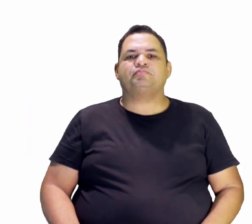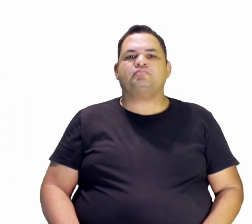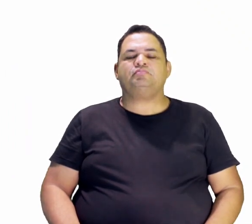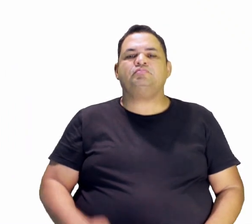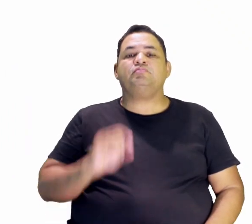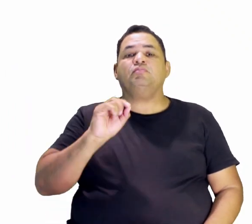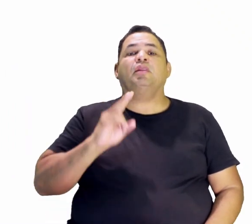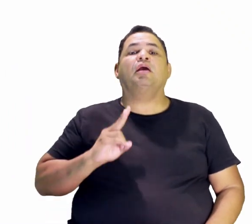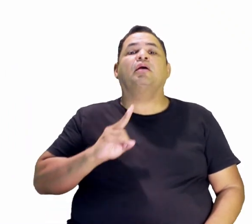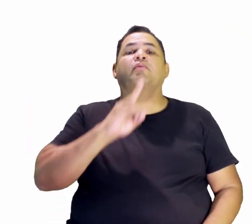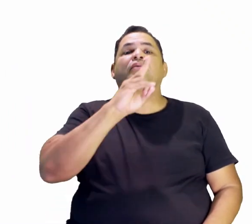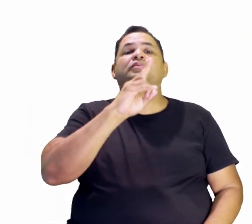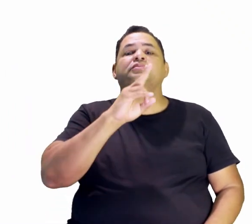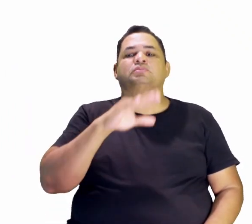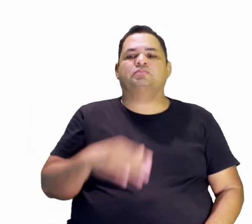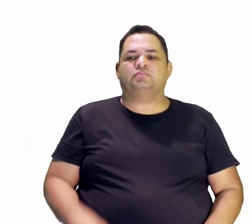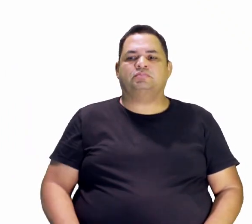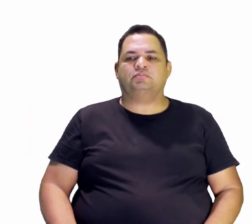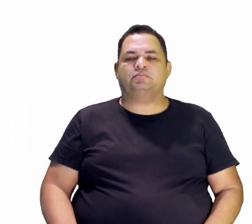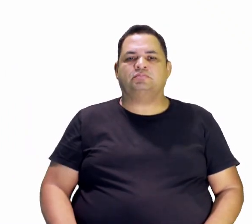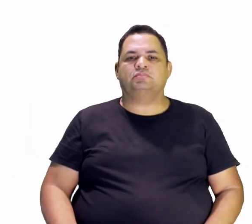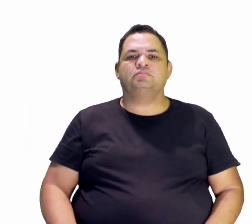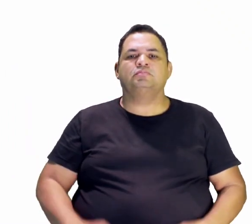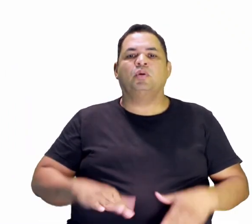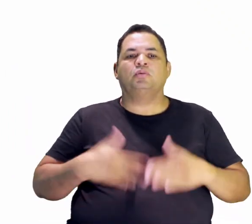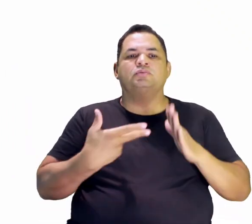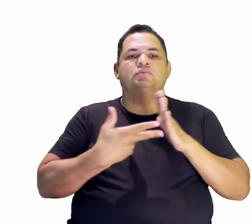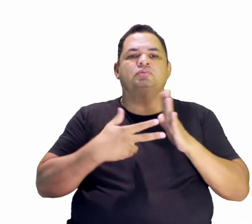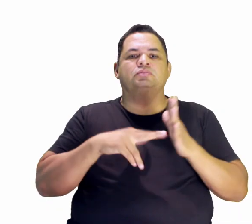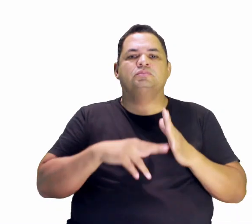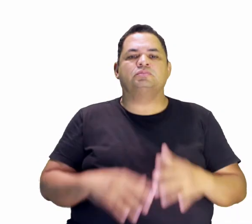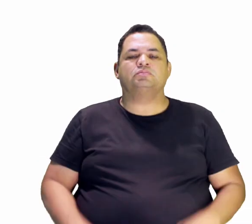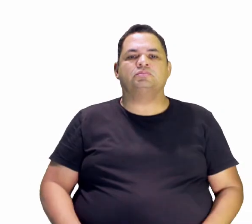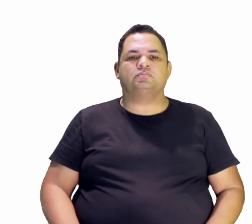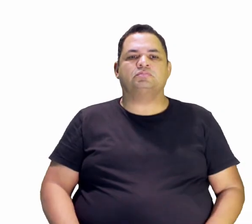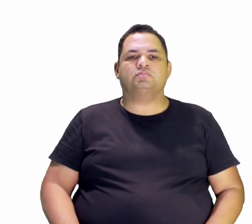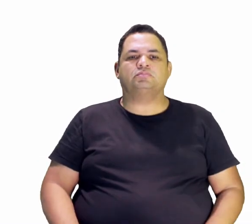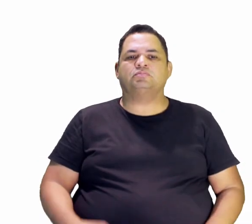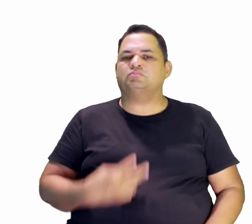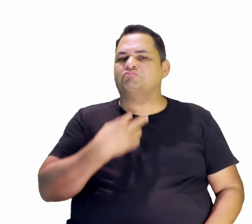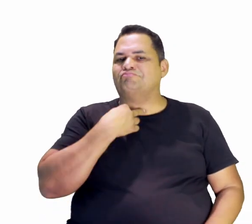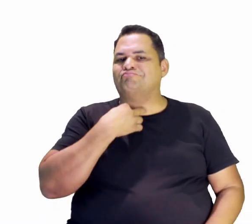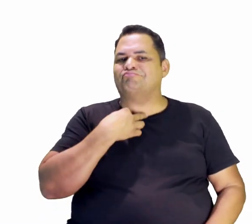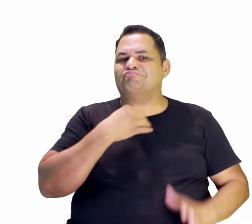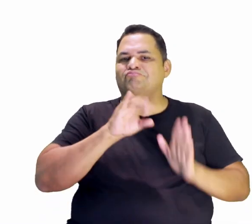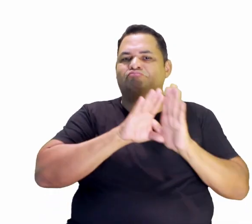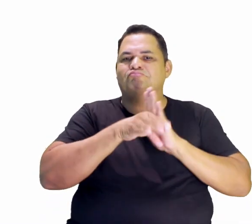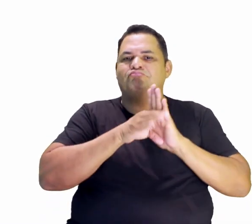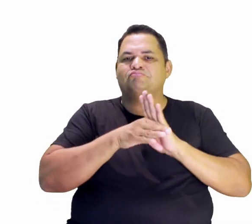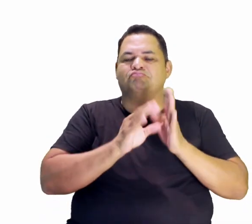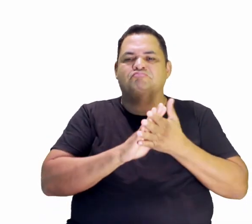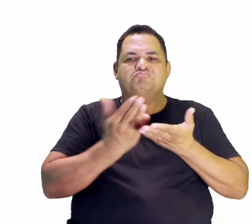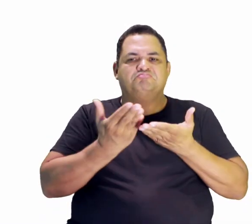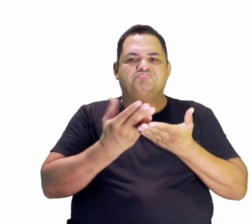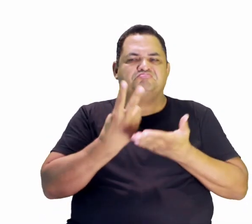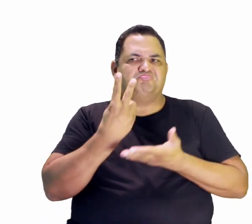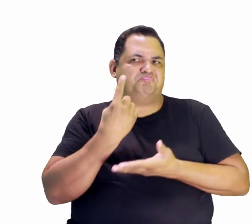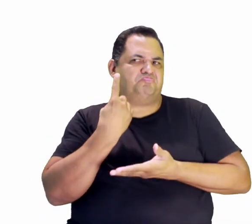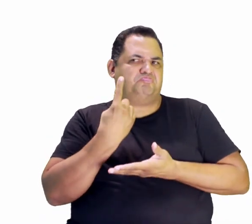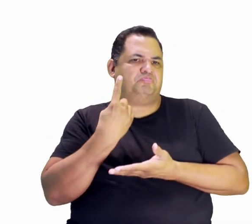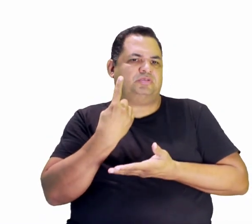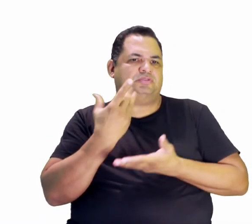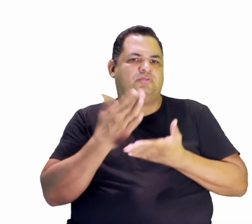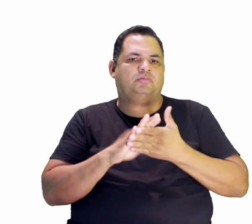Então, o que é força mesmo? Olha aí. Nós não podemos definir de forma única, no entanto,